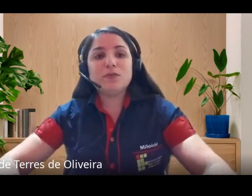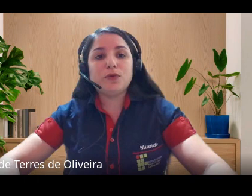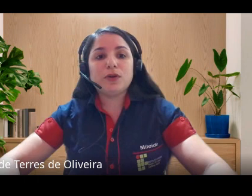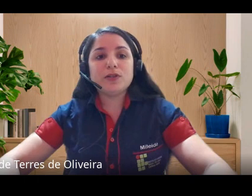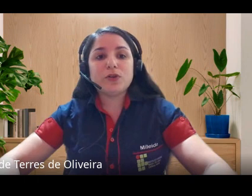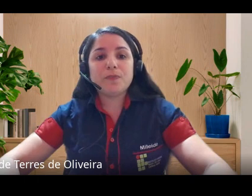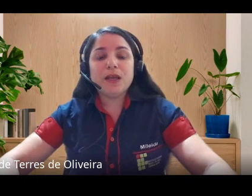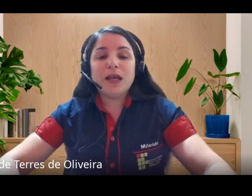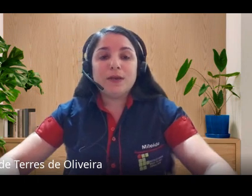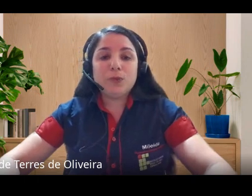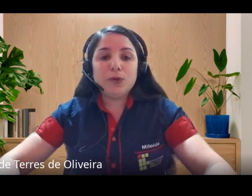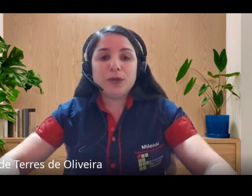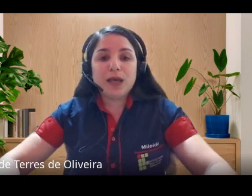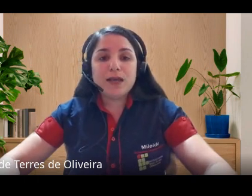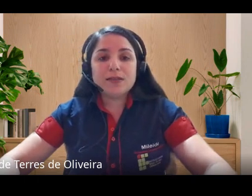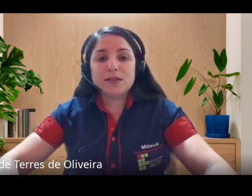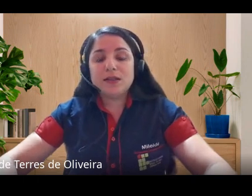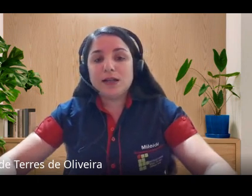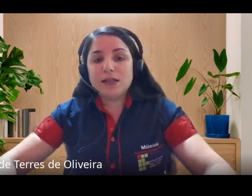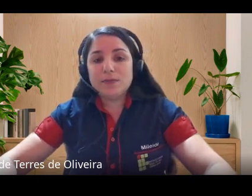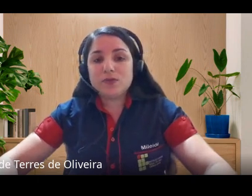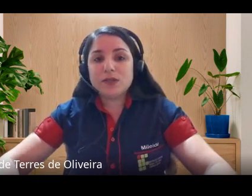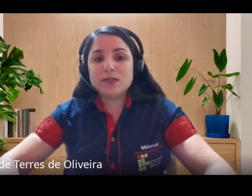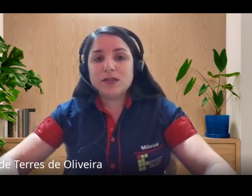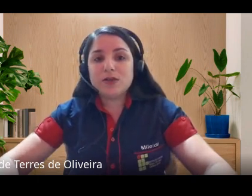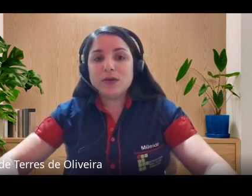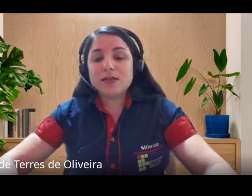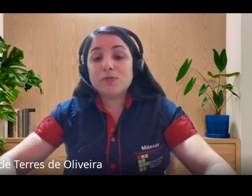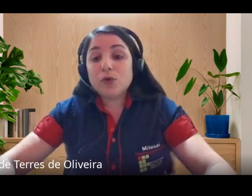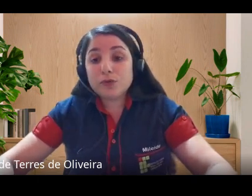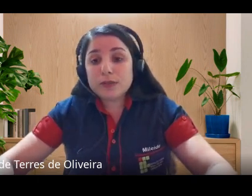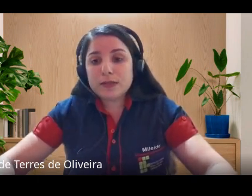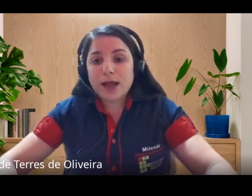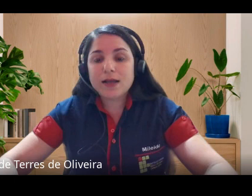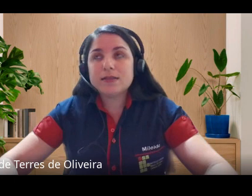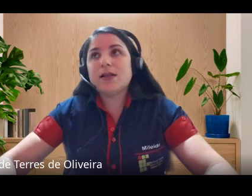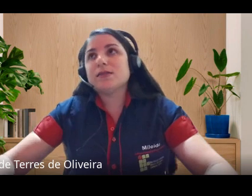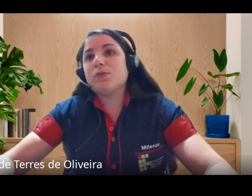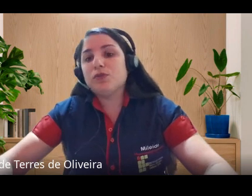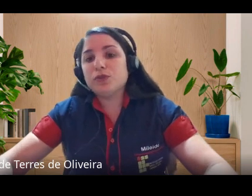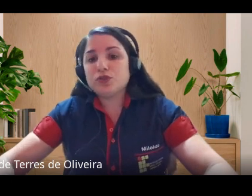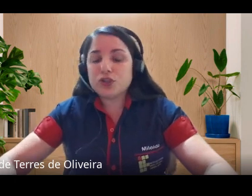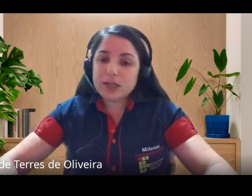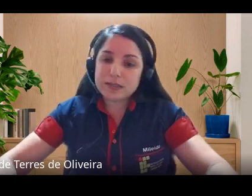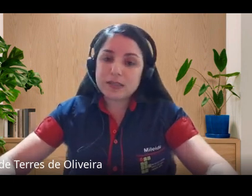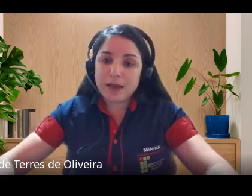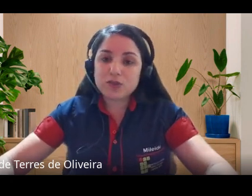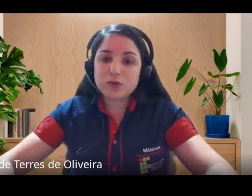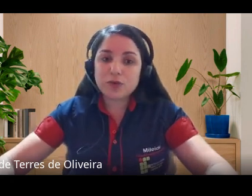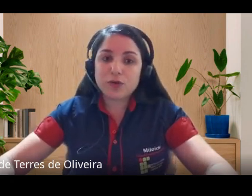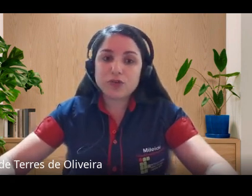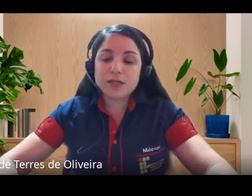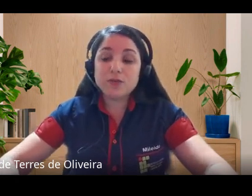entender um pouco. Olha só. No português e na Libras, o que seriam essa morfossintaxe, né, essa morfologia, esses